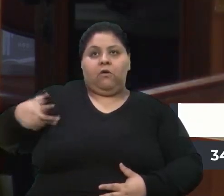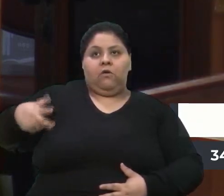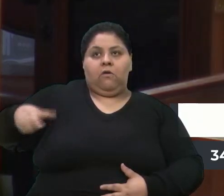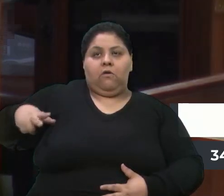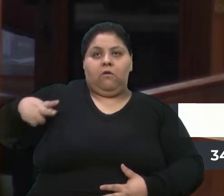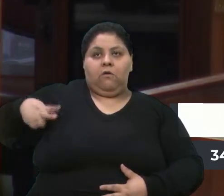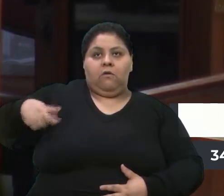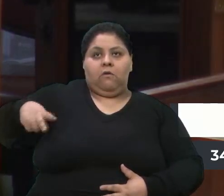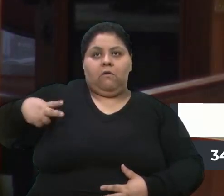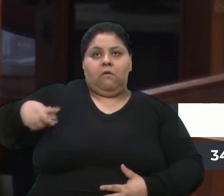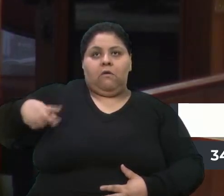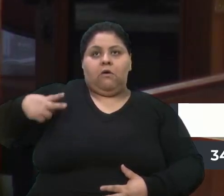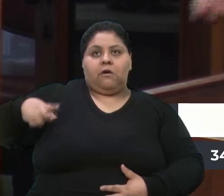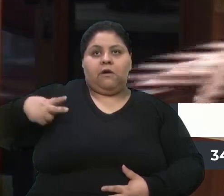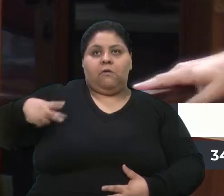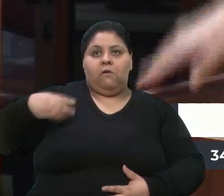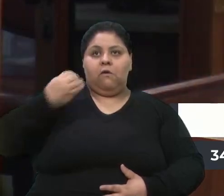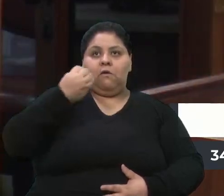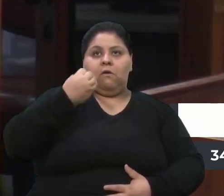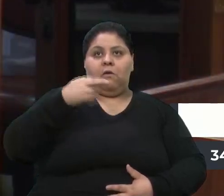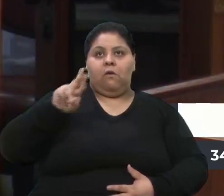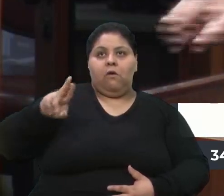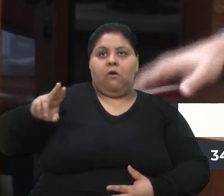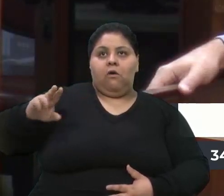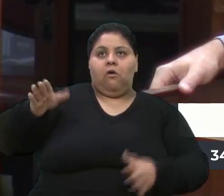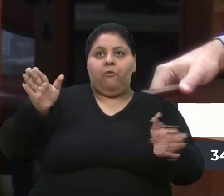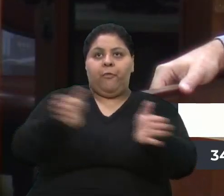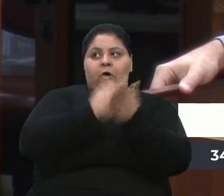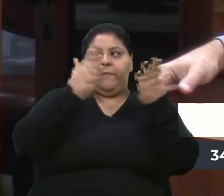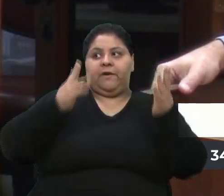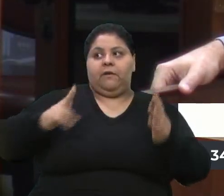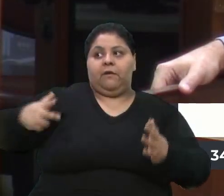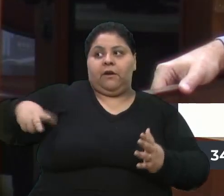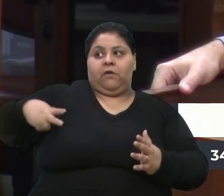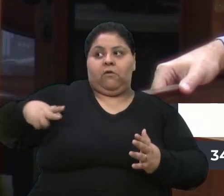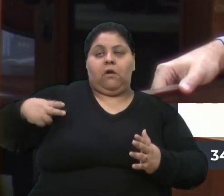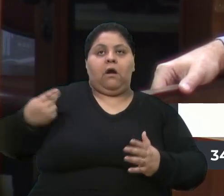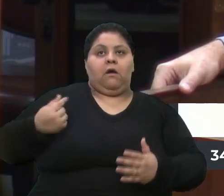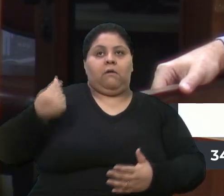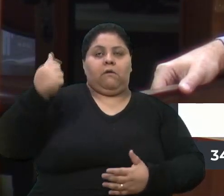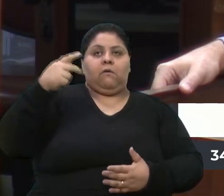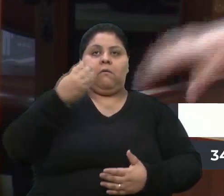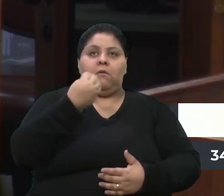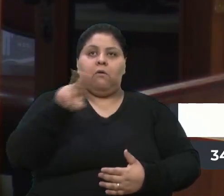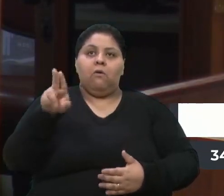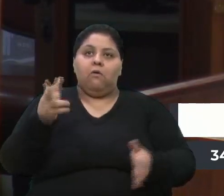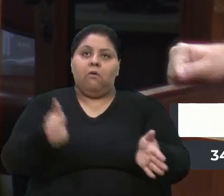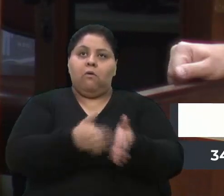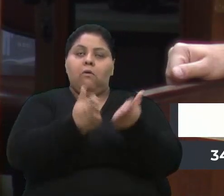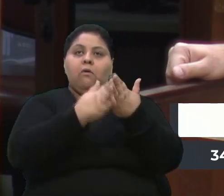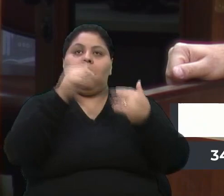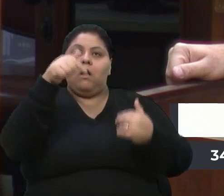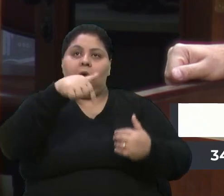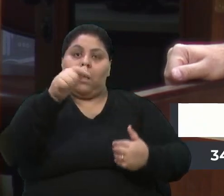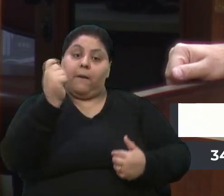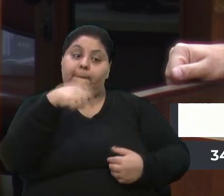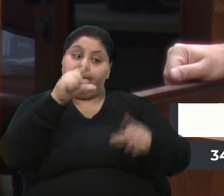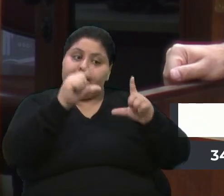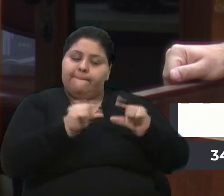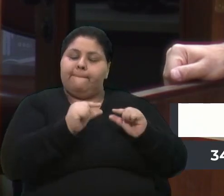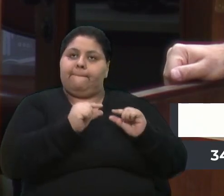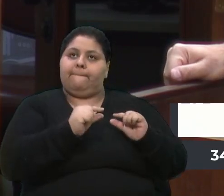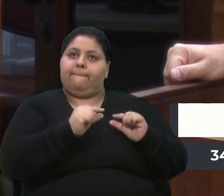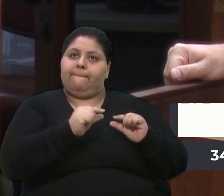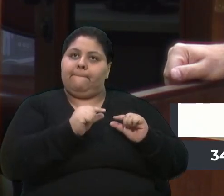quem tem condições, o Estado não precisa ser grande e nem forte, tem que ser pequeno. Agora, para